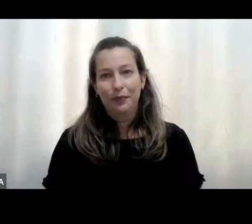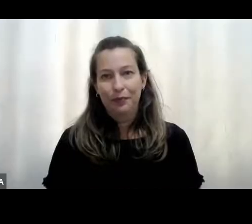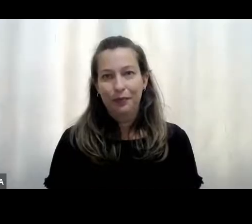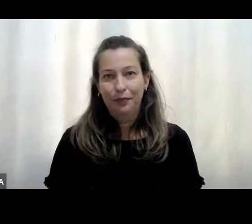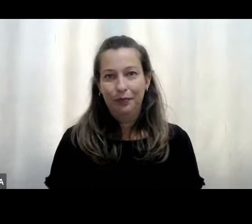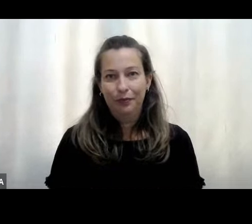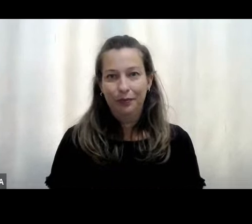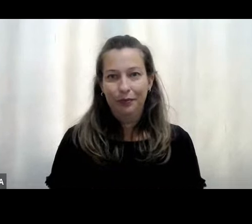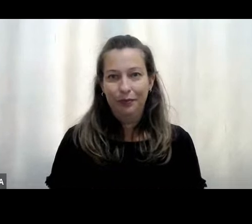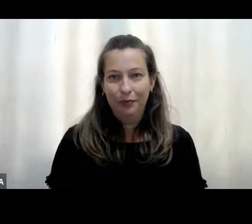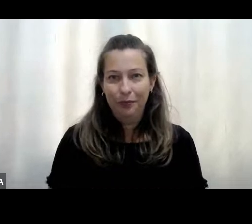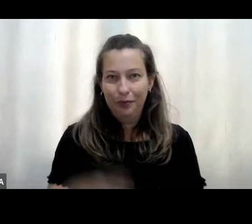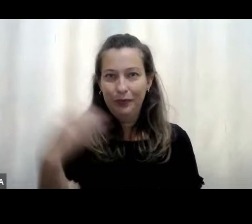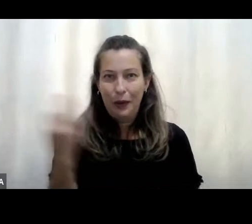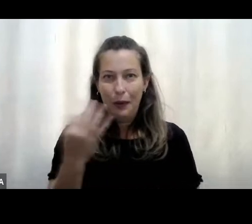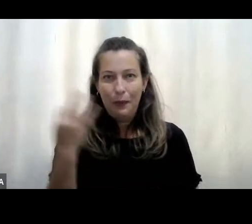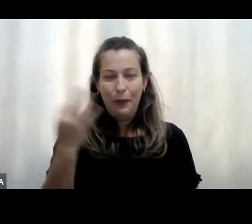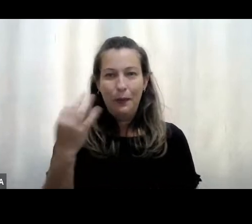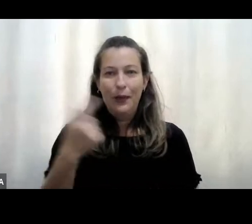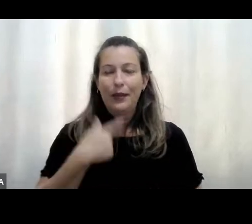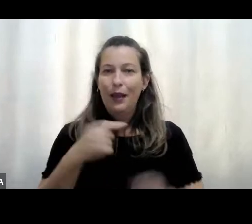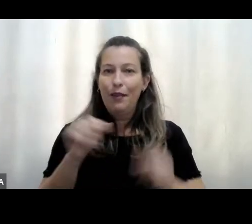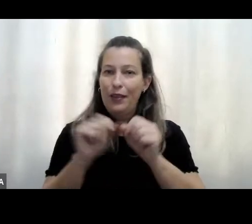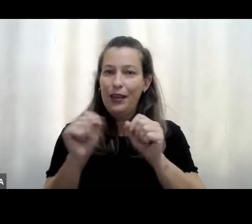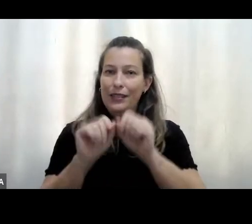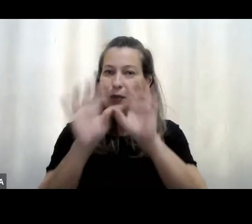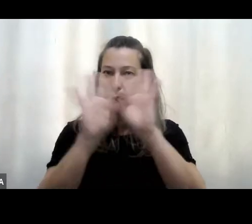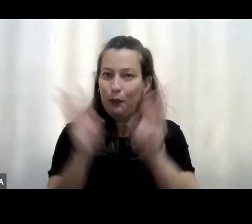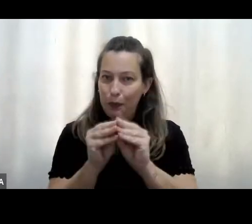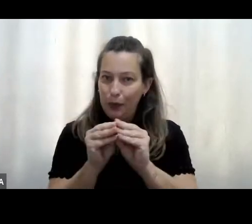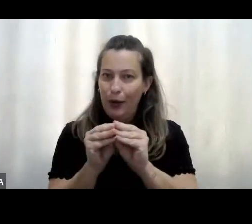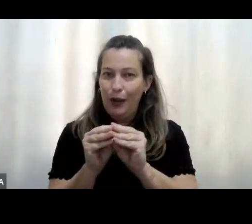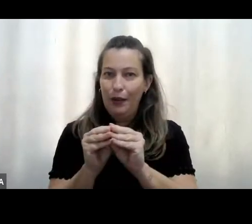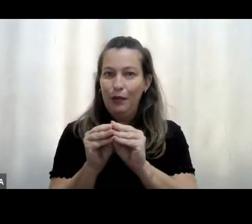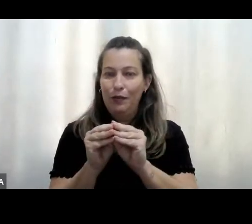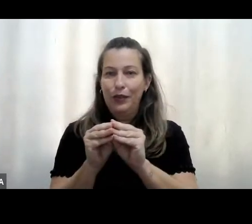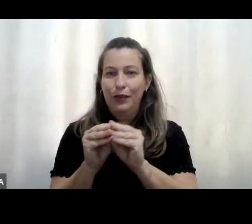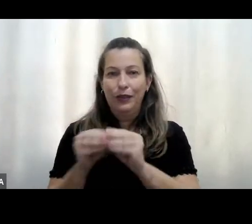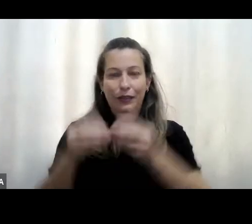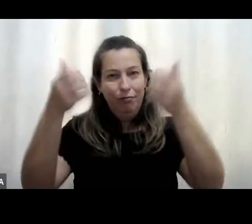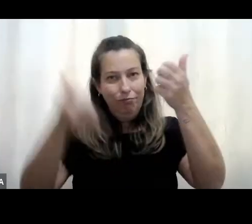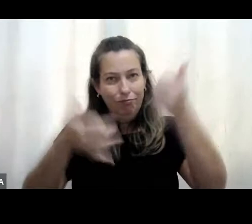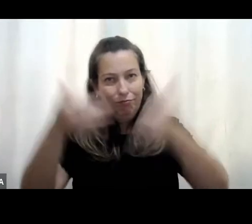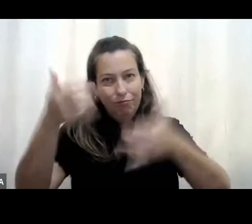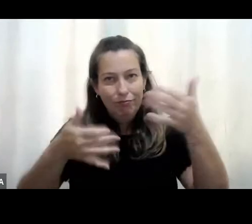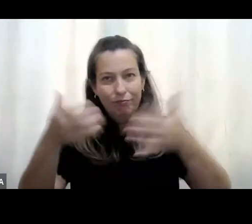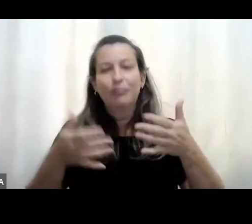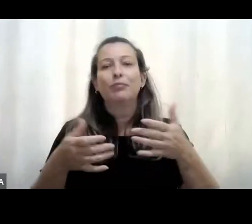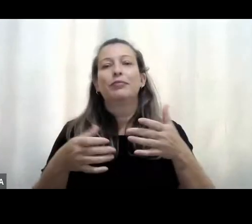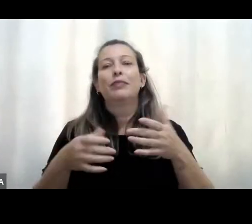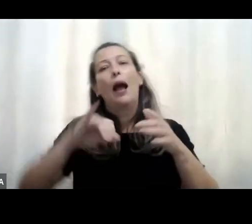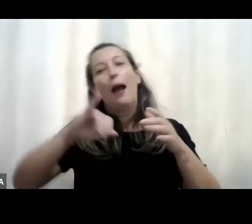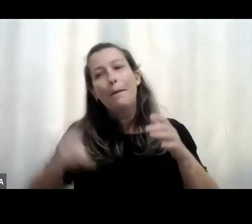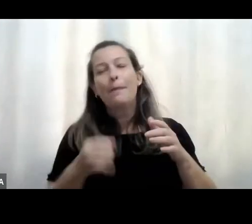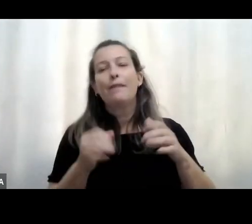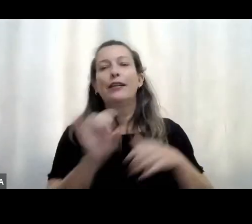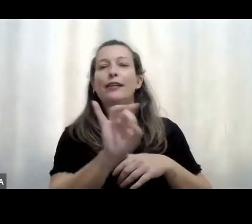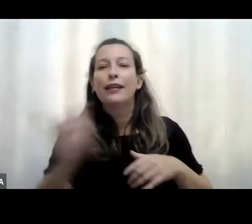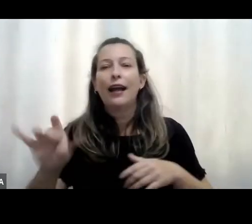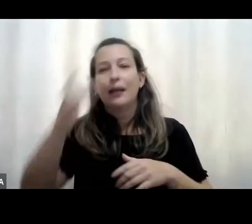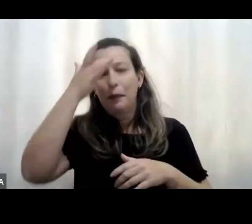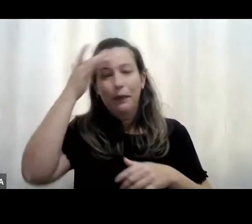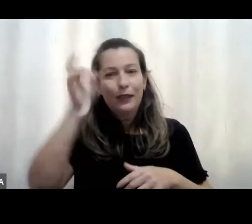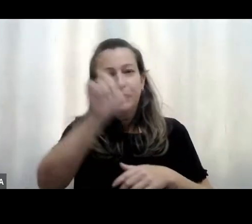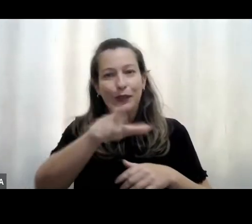Perfeito. Vou fazer um breve caminhozinho aqui, aproveitando os comentários feitos pelas debatedoras, para poder a gente chegar até